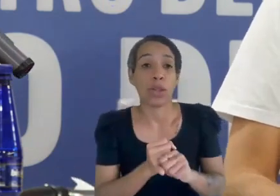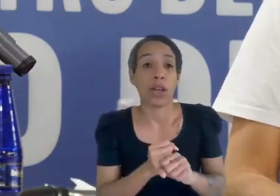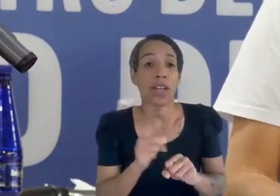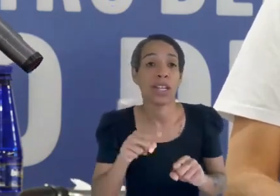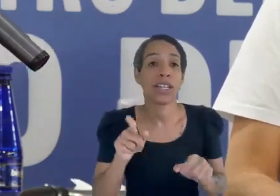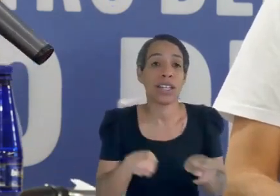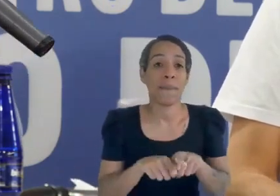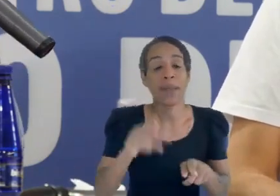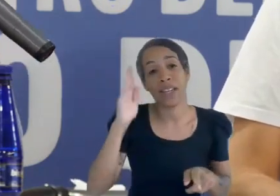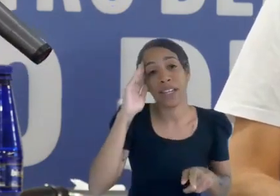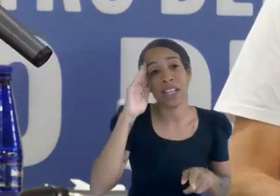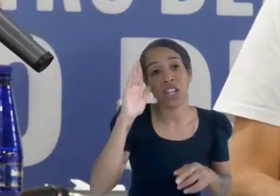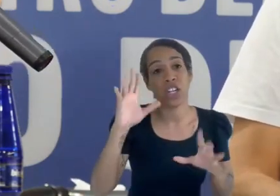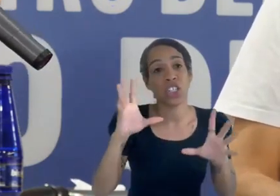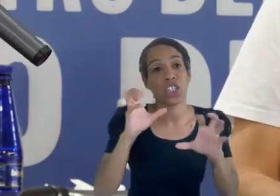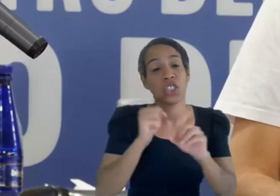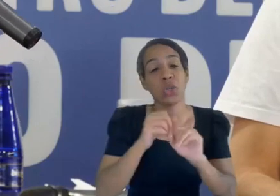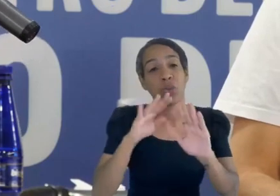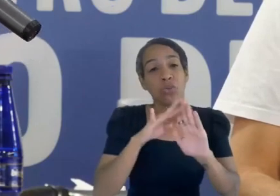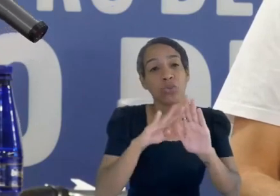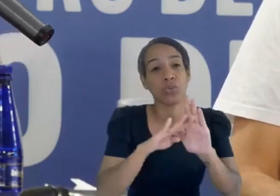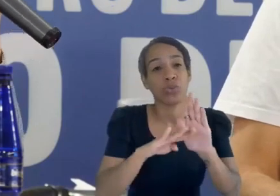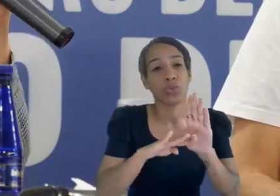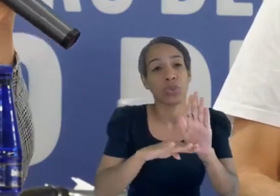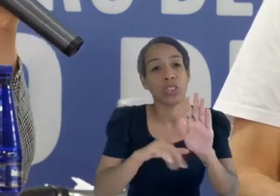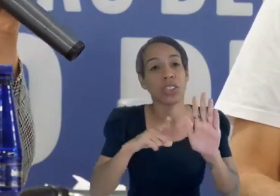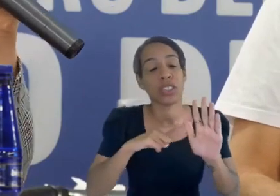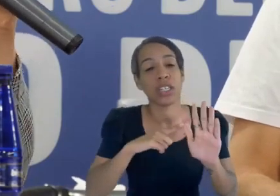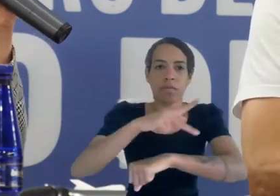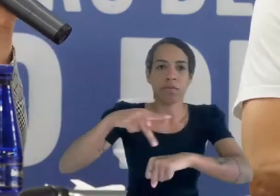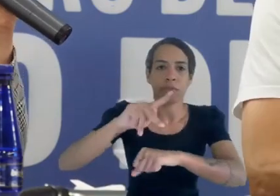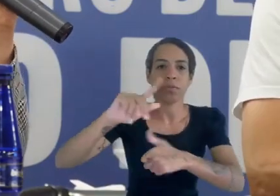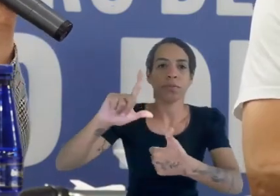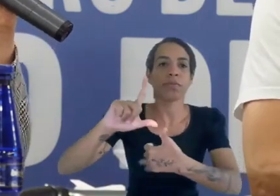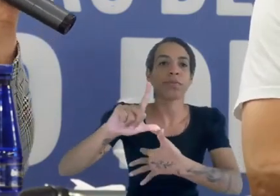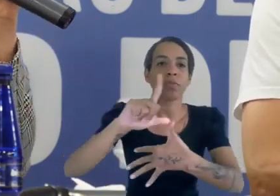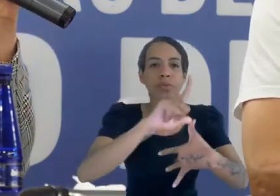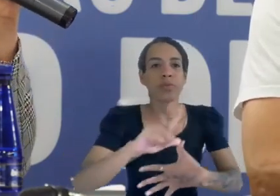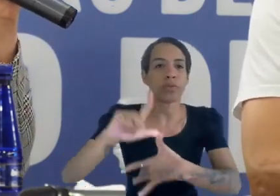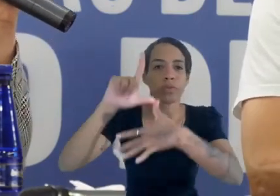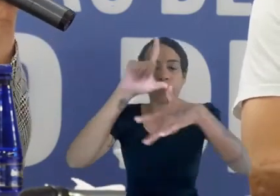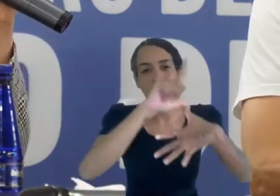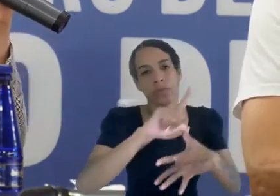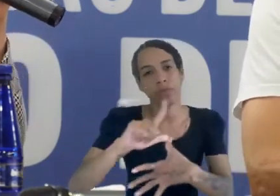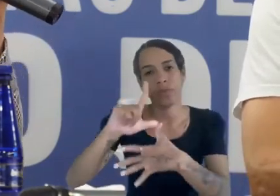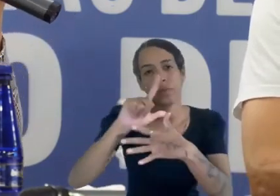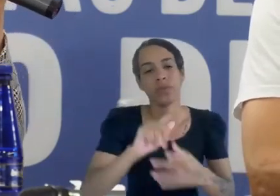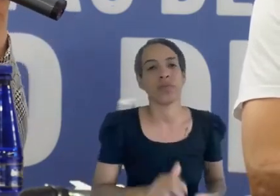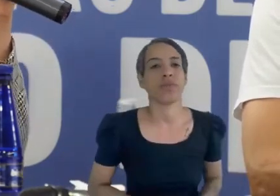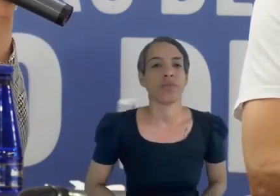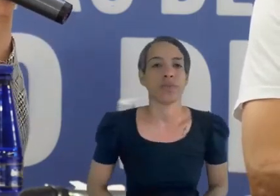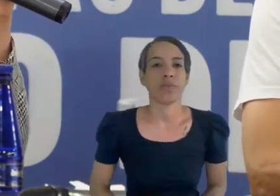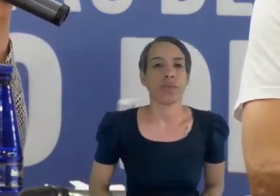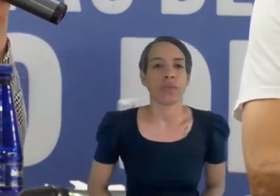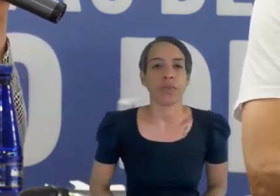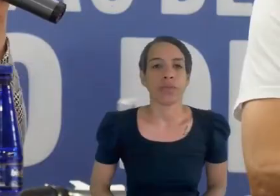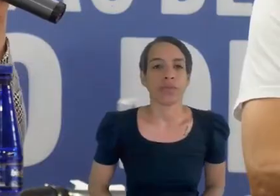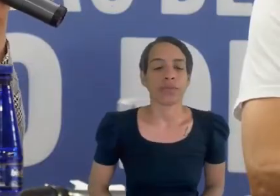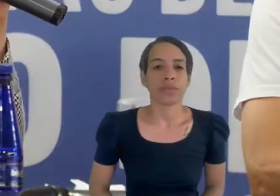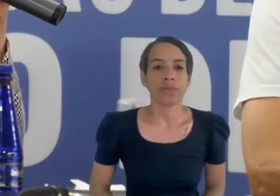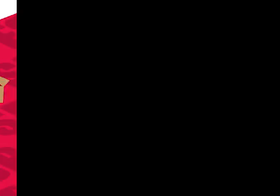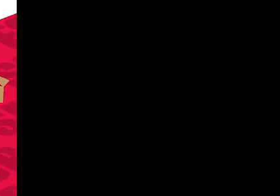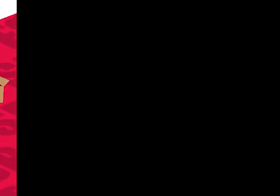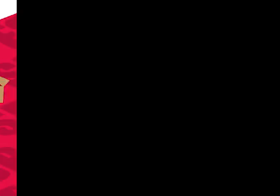de um termo que eles afirmam pode mudar por gentileza aqui o exclusa é no processo